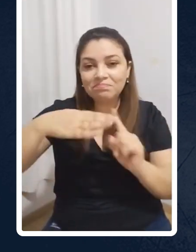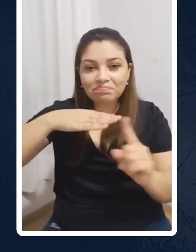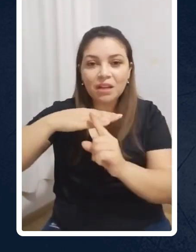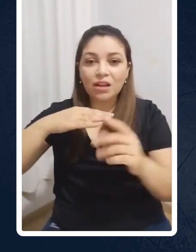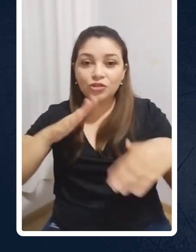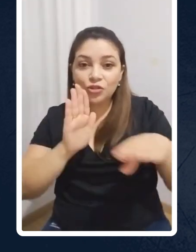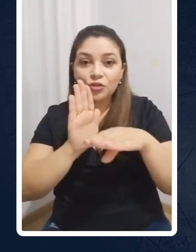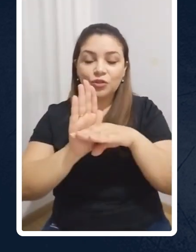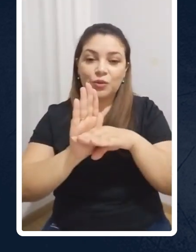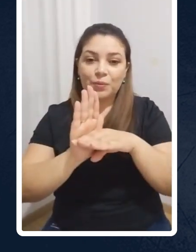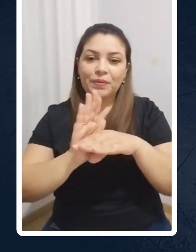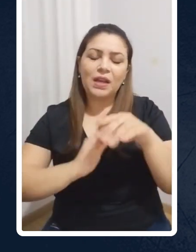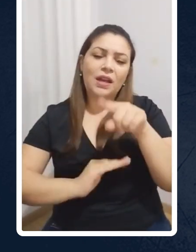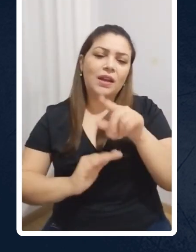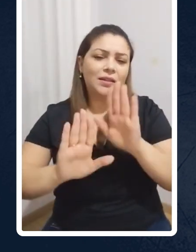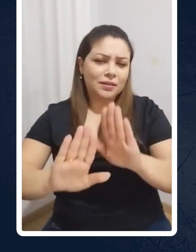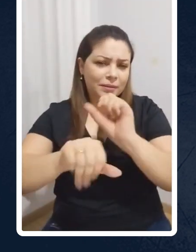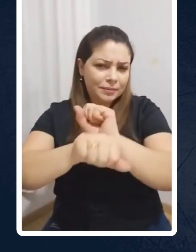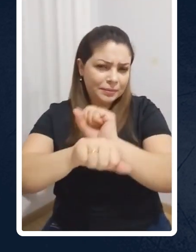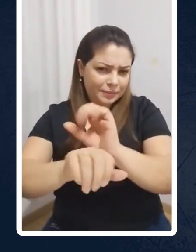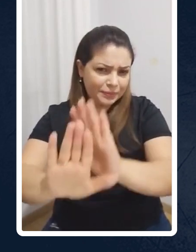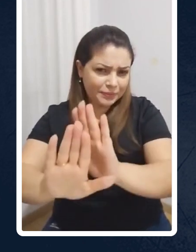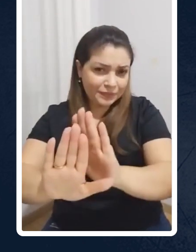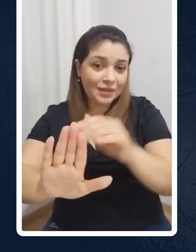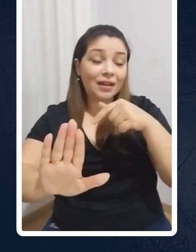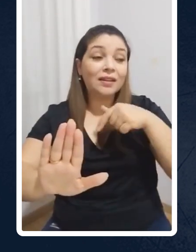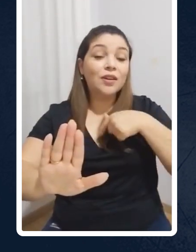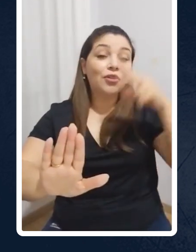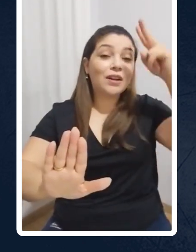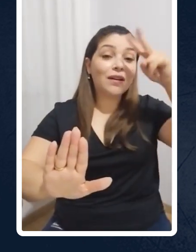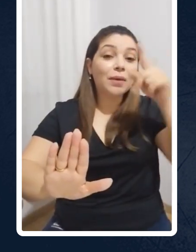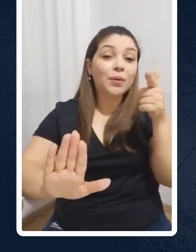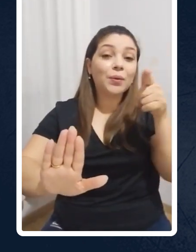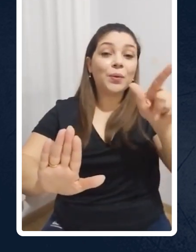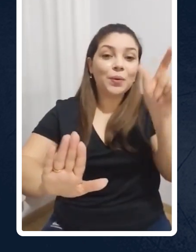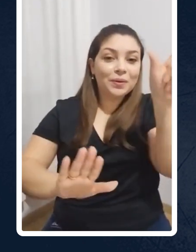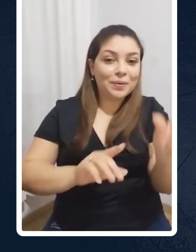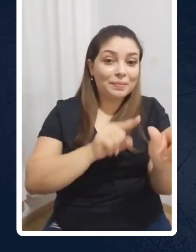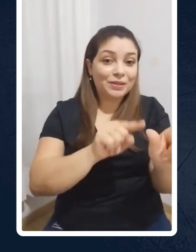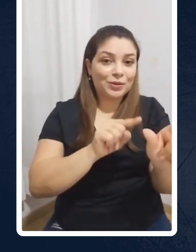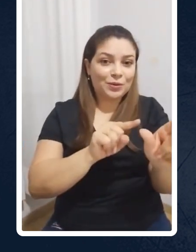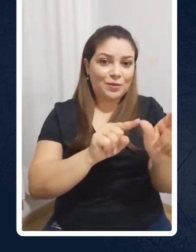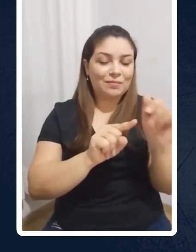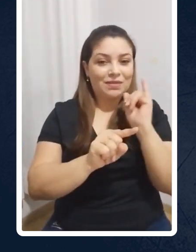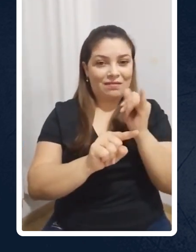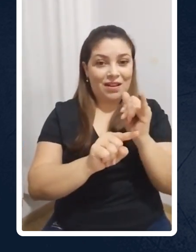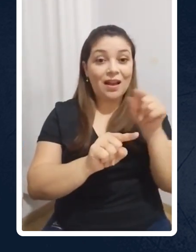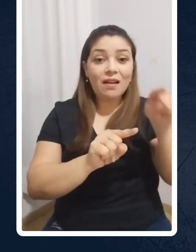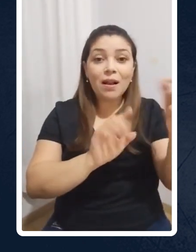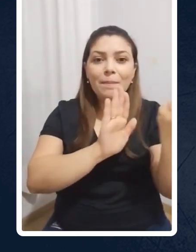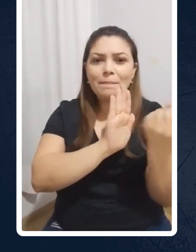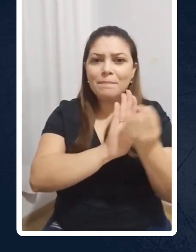ele me marcou bastante. E acho que vocês vão guardar essa, porque é Steve Jobs.